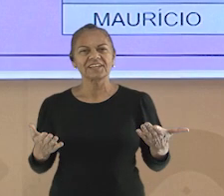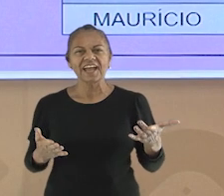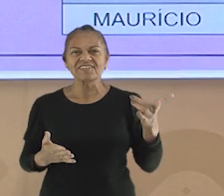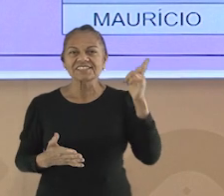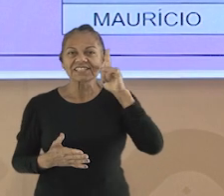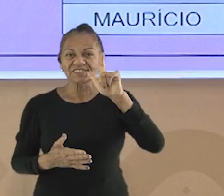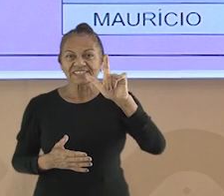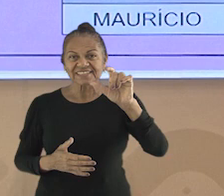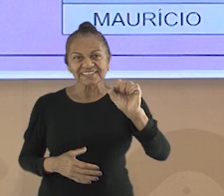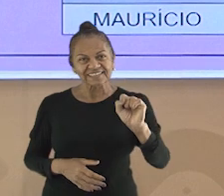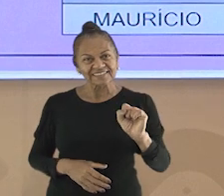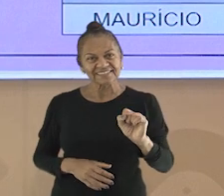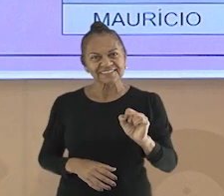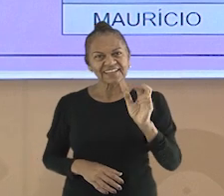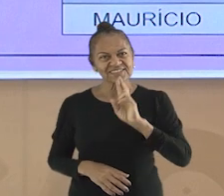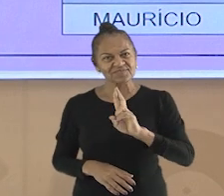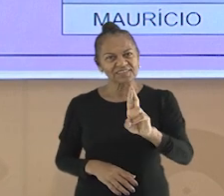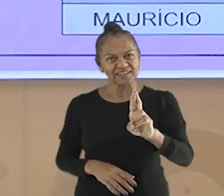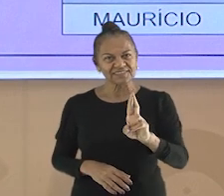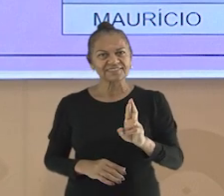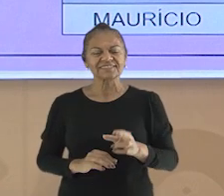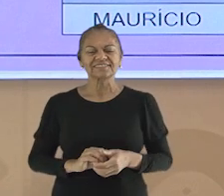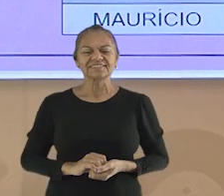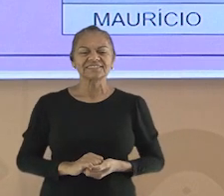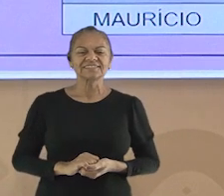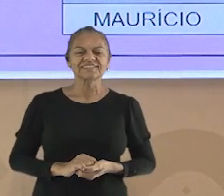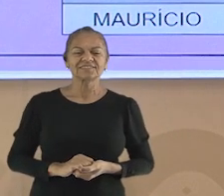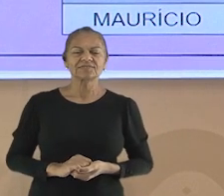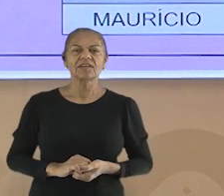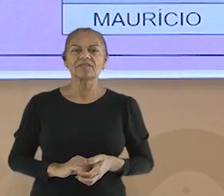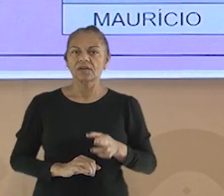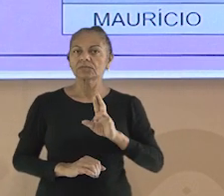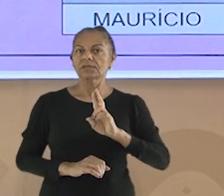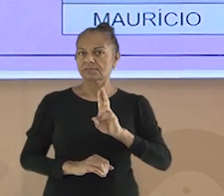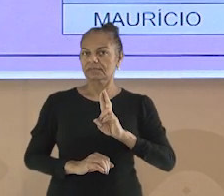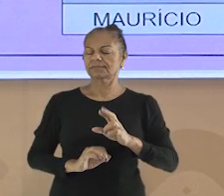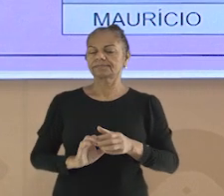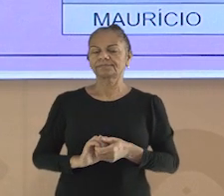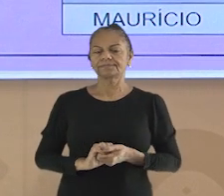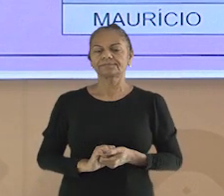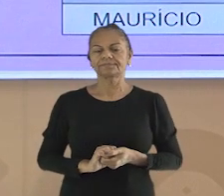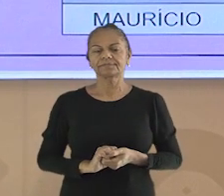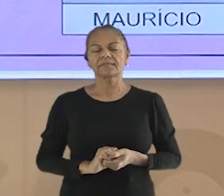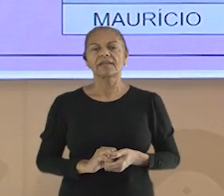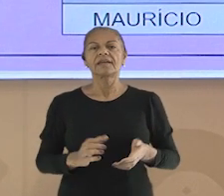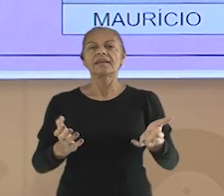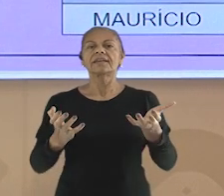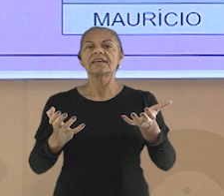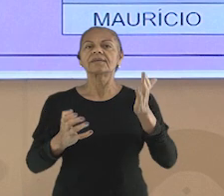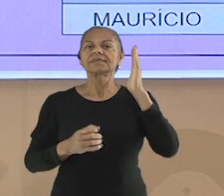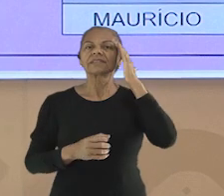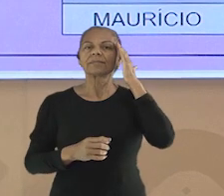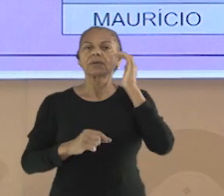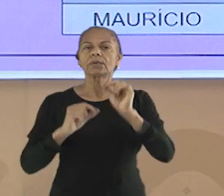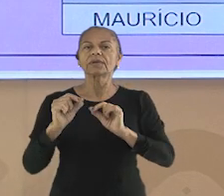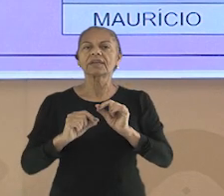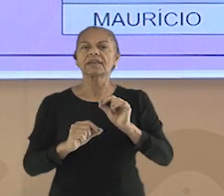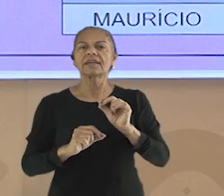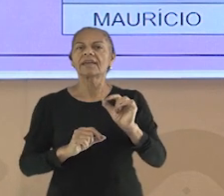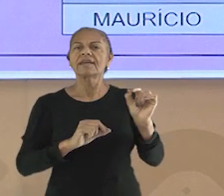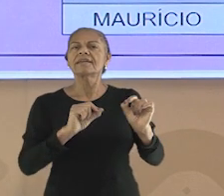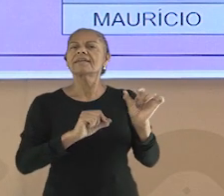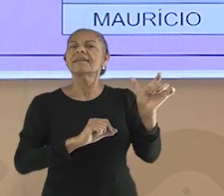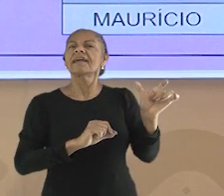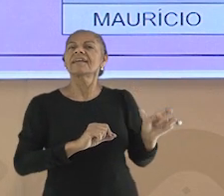E aí, pessoal, conseguiram responder a última pergunta? Vamos conferir? Queremos saber